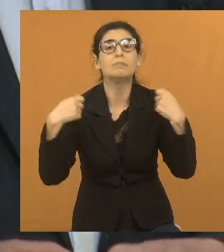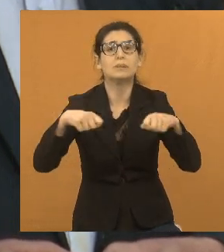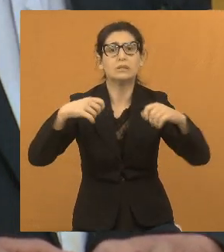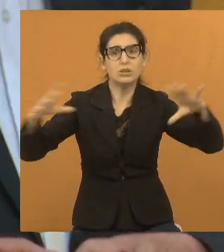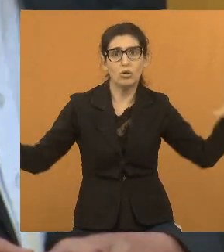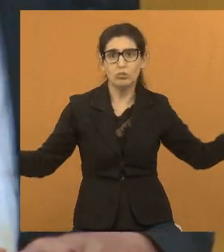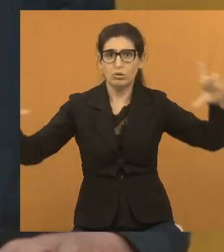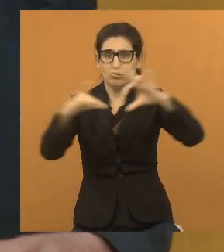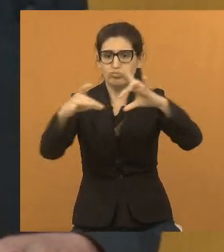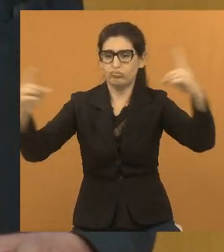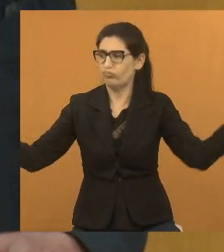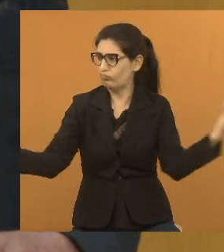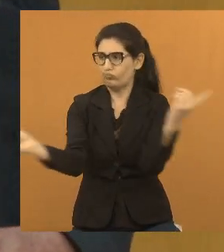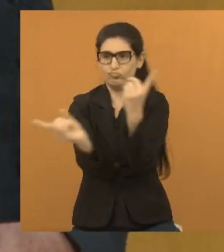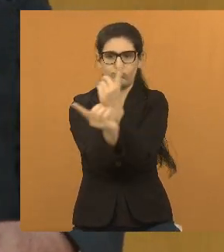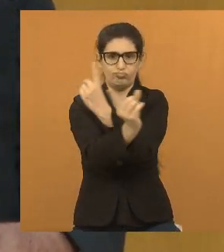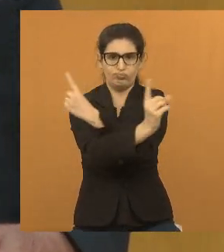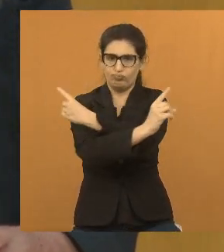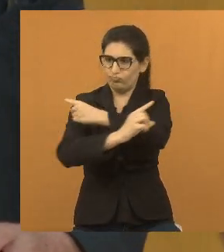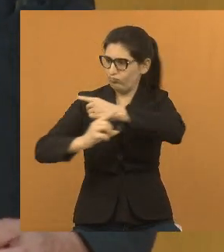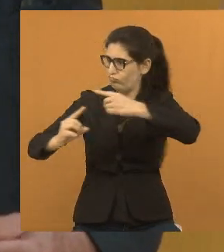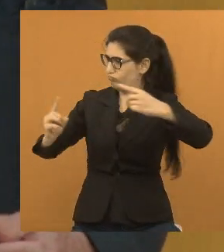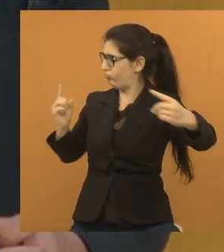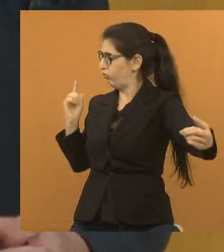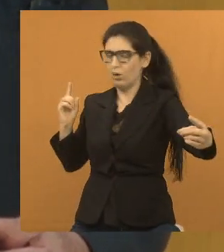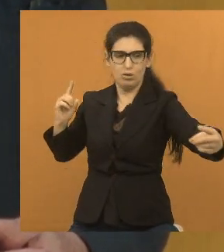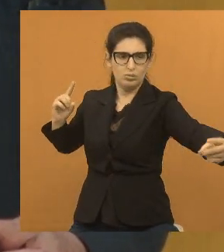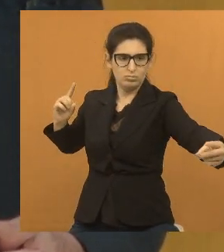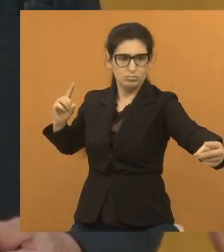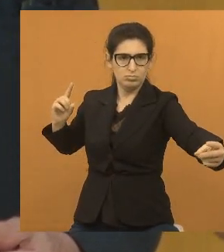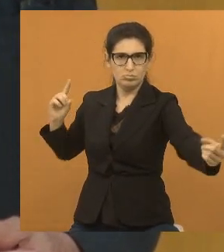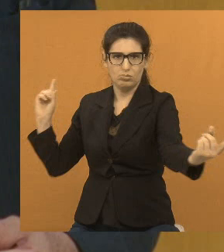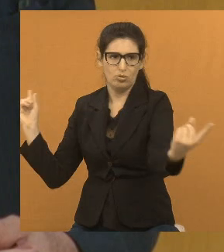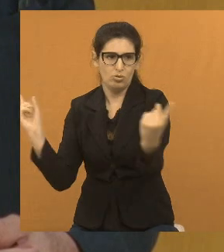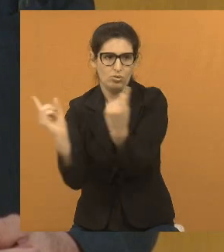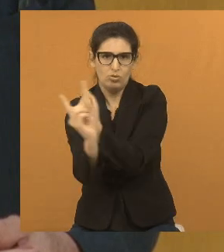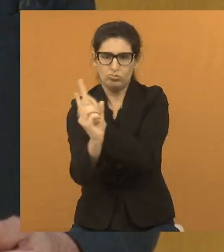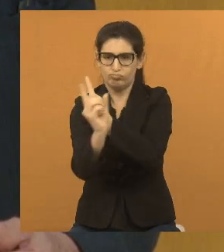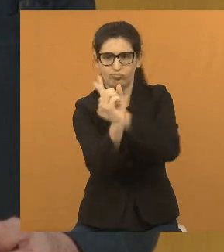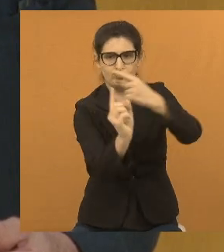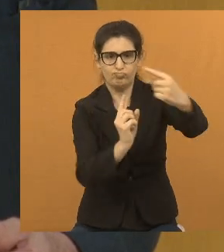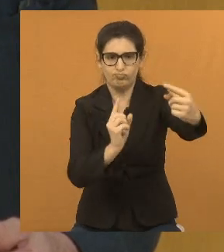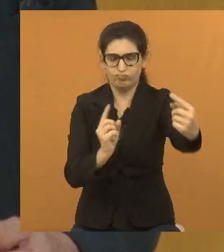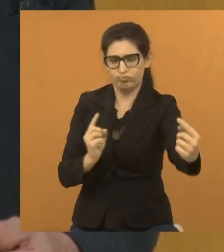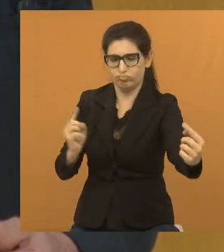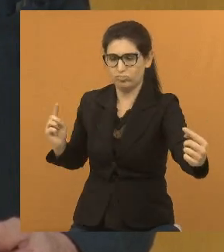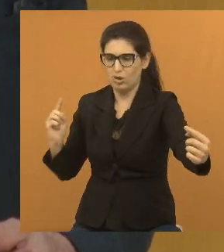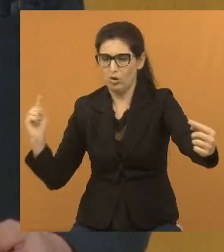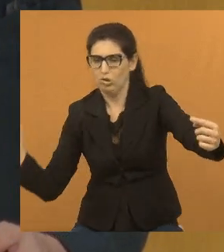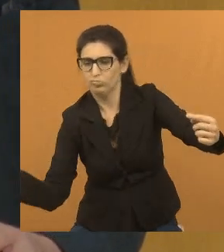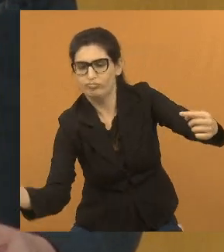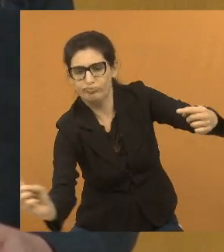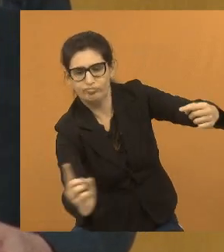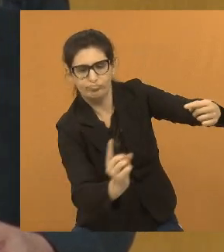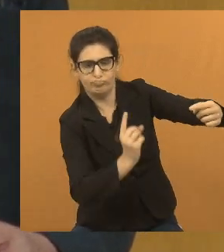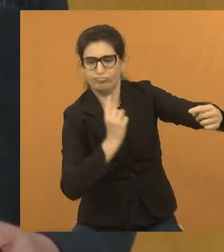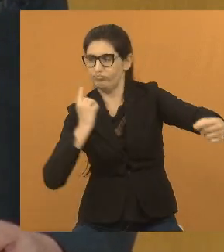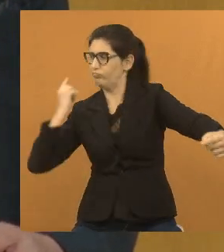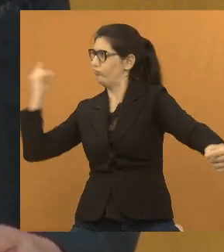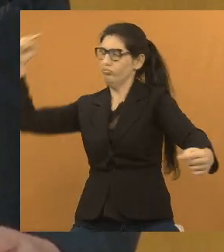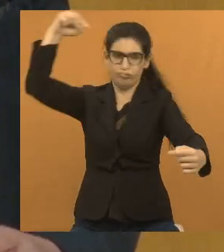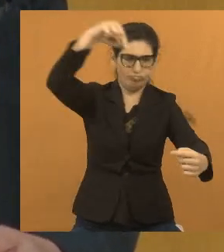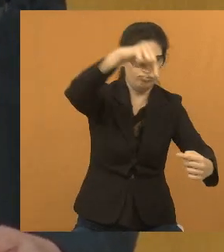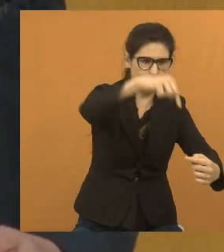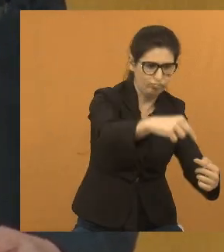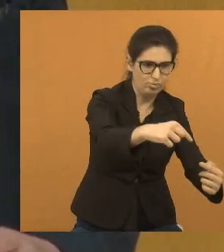né, Major Acácio e Chiquinha Schuring, como fosse uma grande rotatória, né, para dar maior